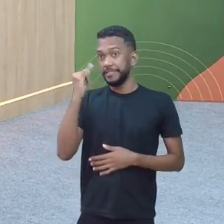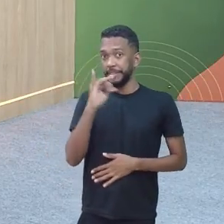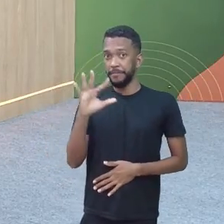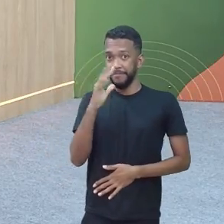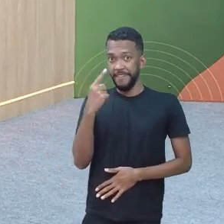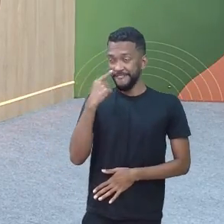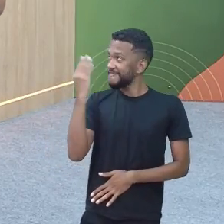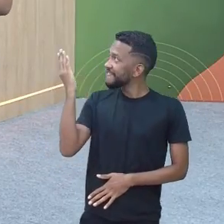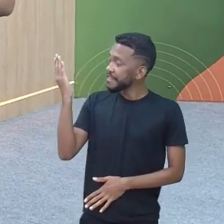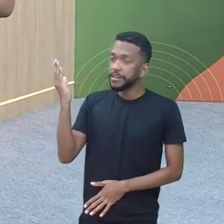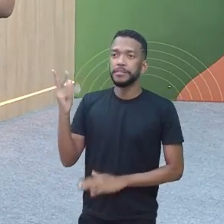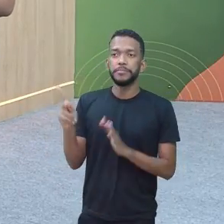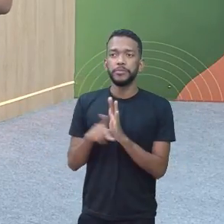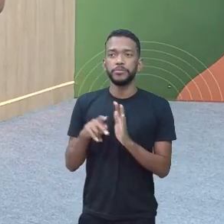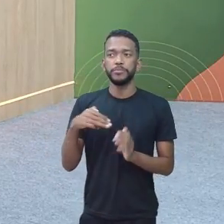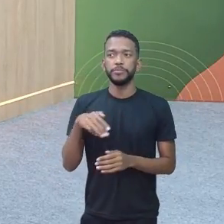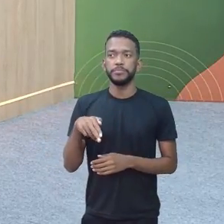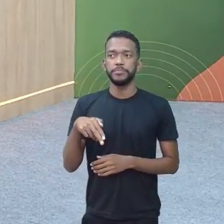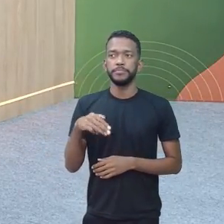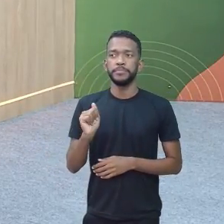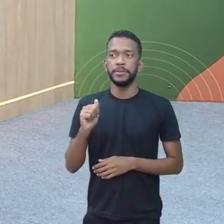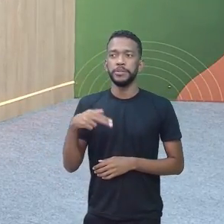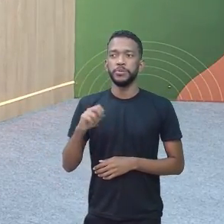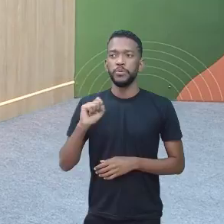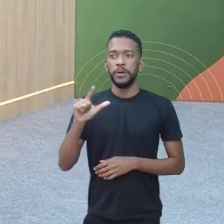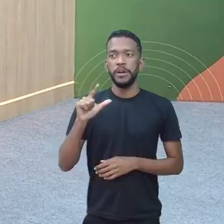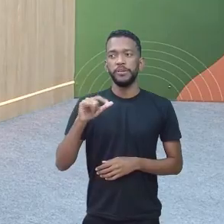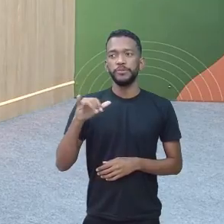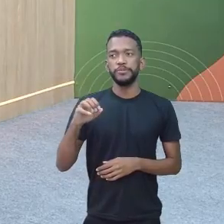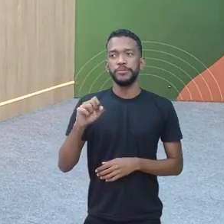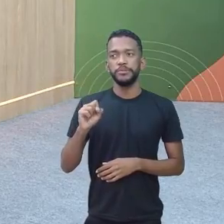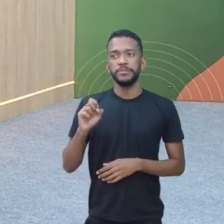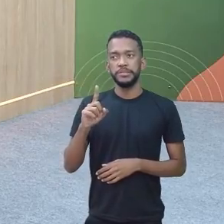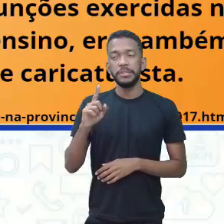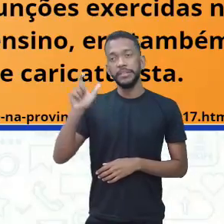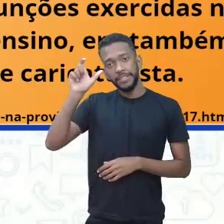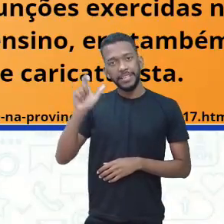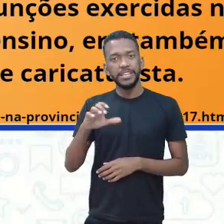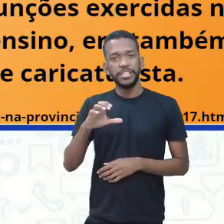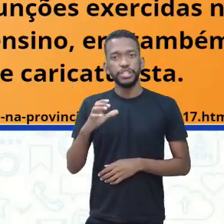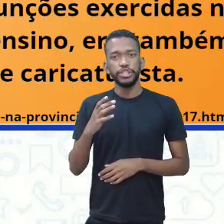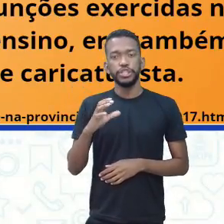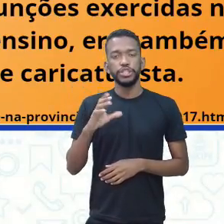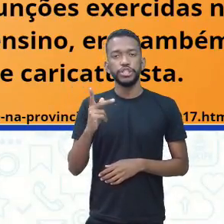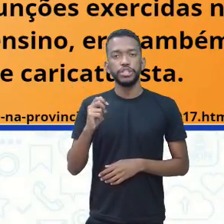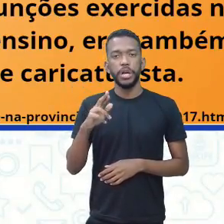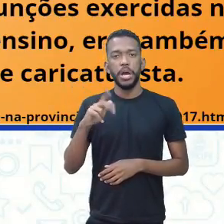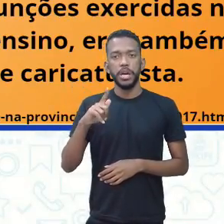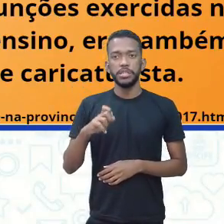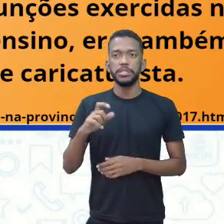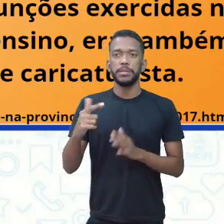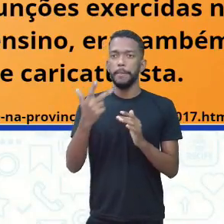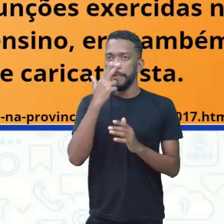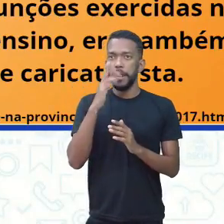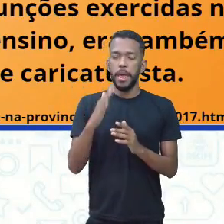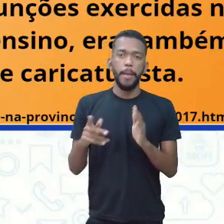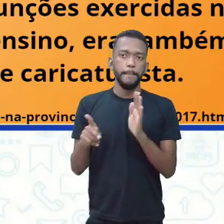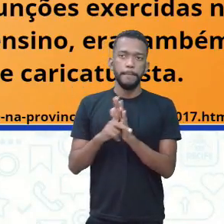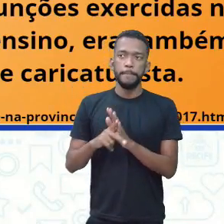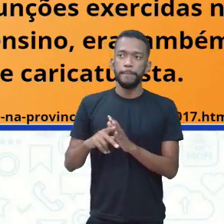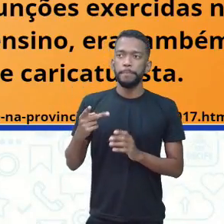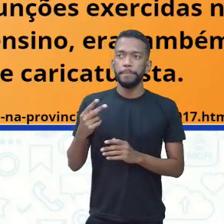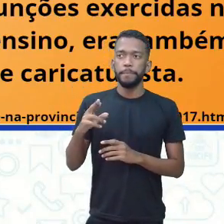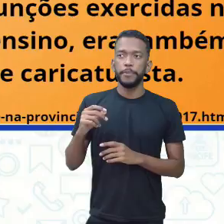feita pelo Manuel José. E essa charge, ela registra o recebimento de propina pelo diretor